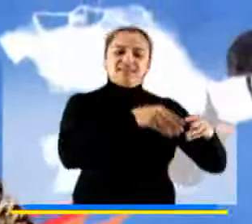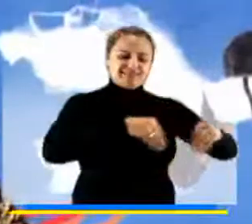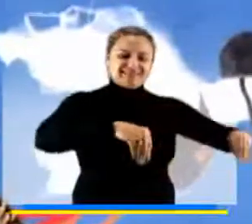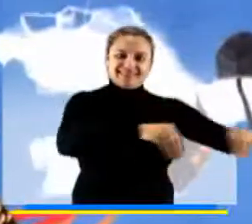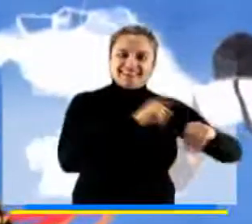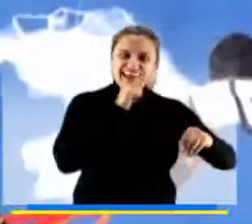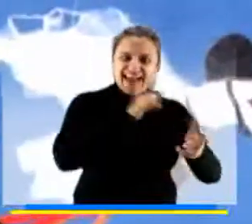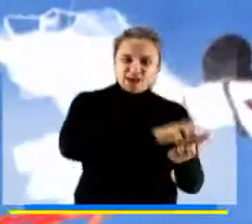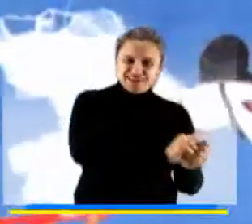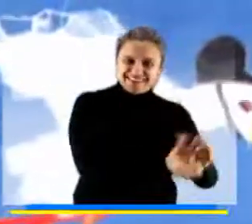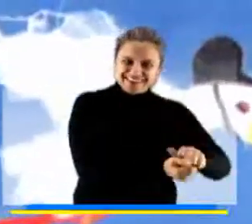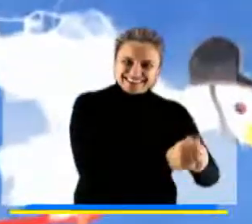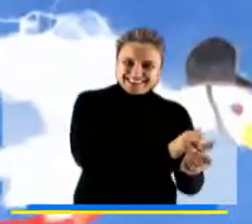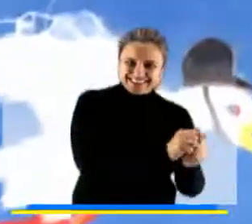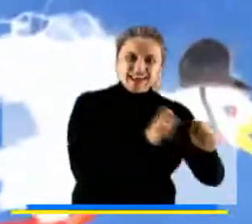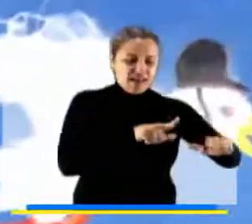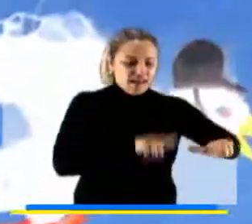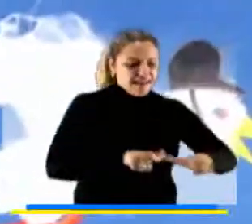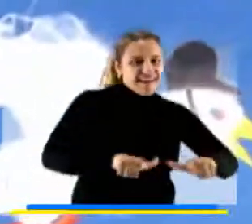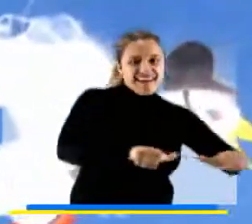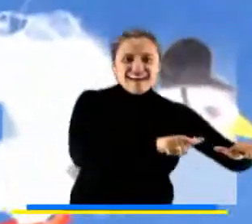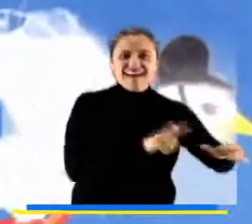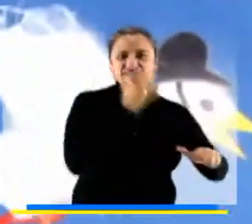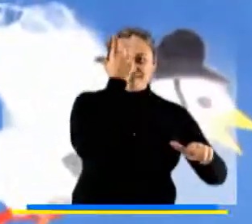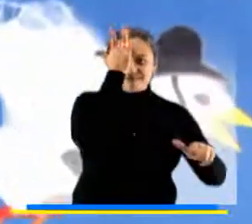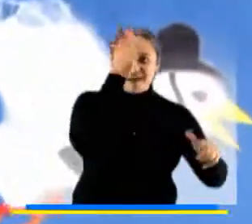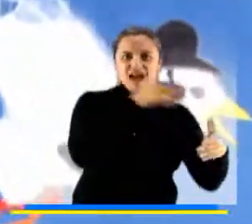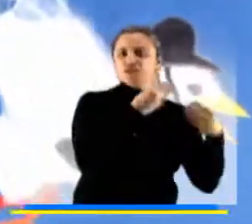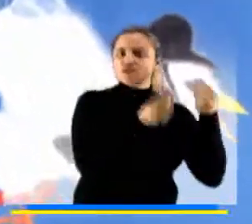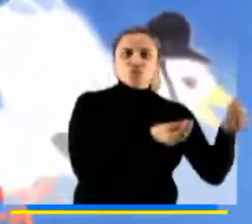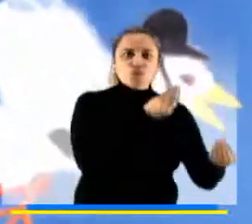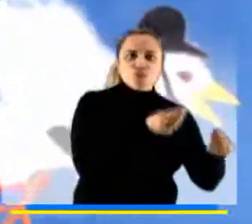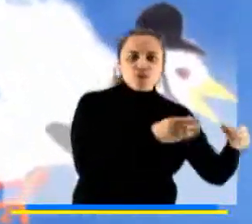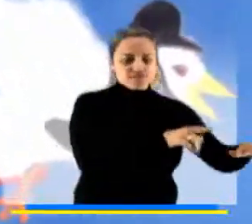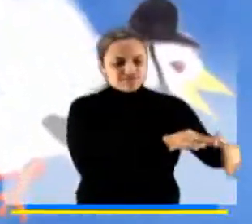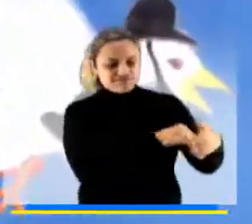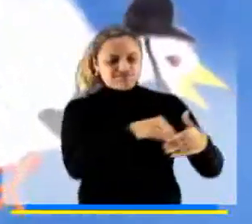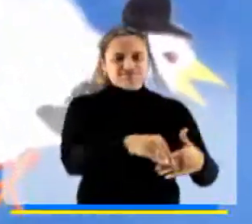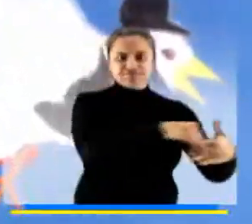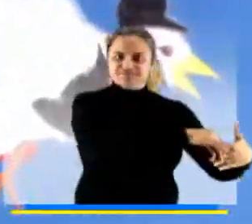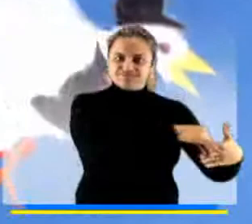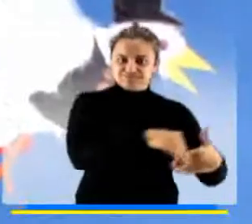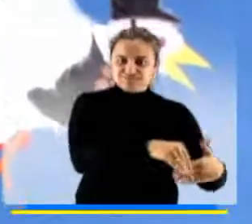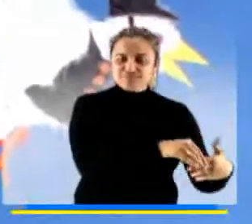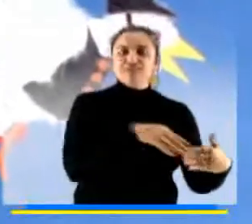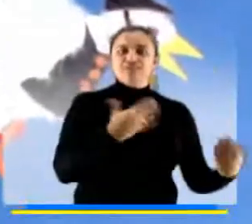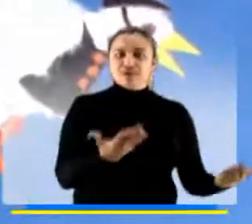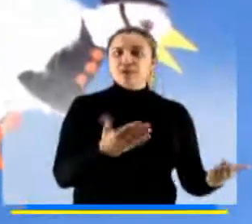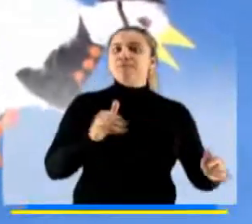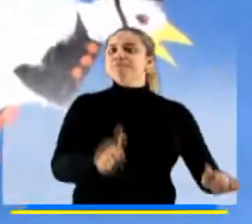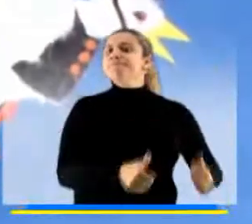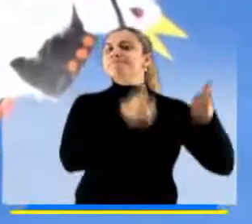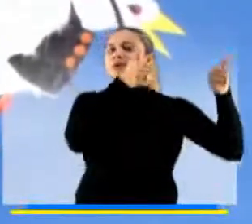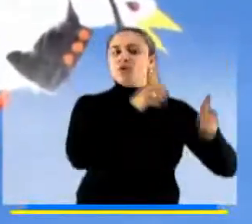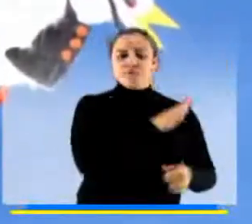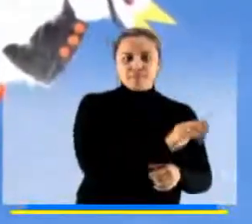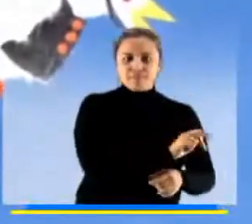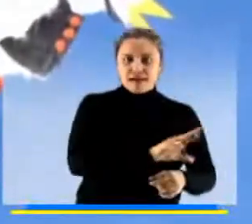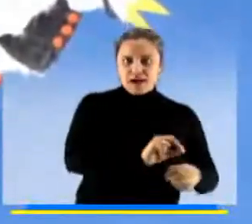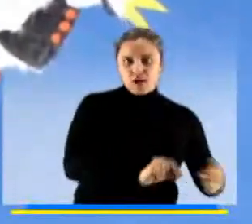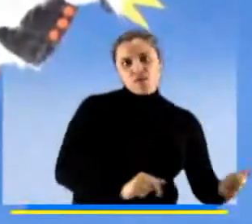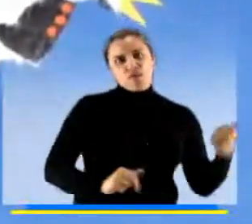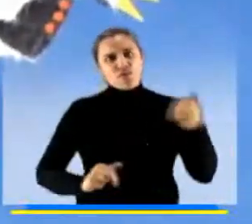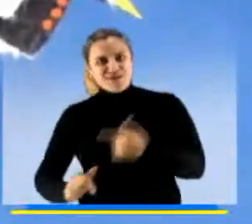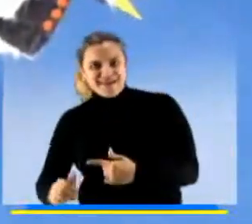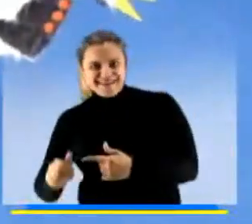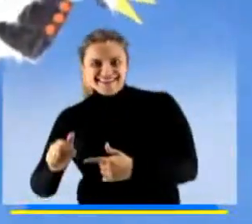modelado em pequenas lajotas, fáceis de transportar. A grande vantagem do barro sobre a pedra